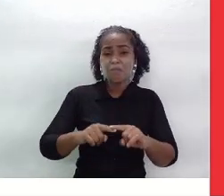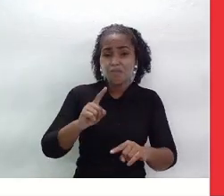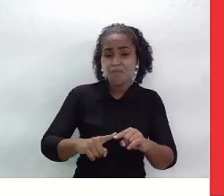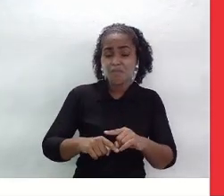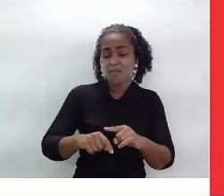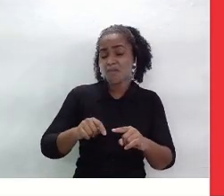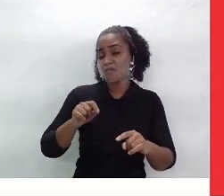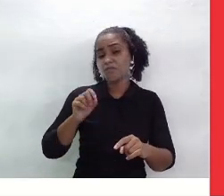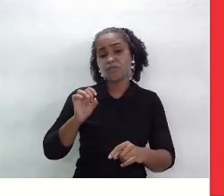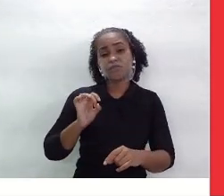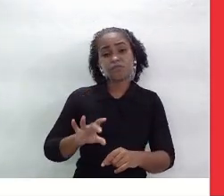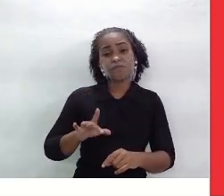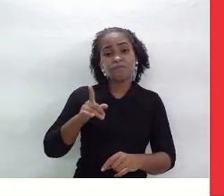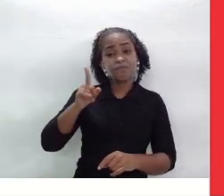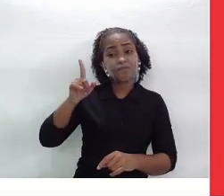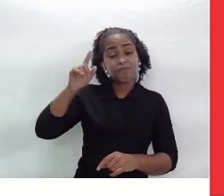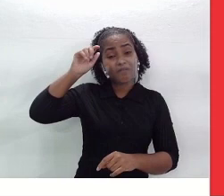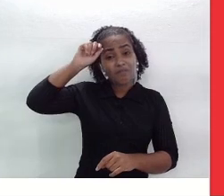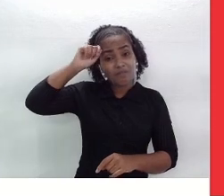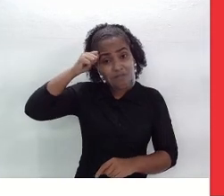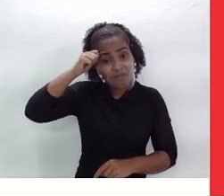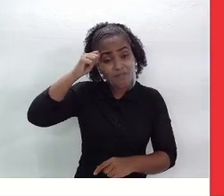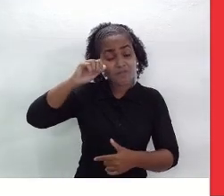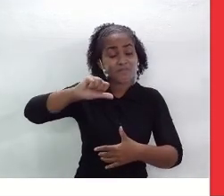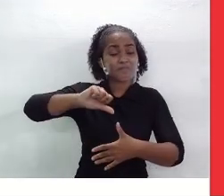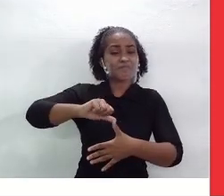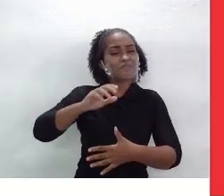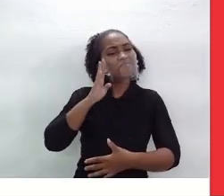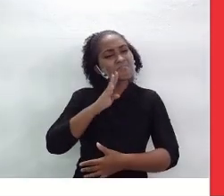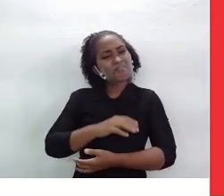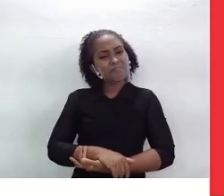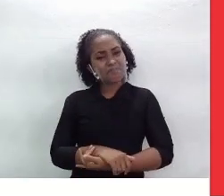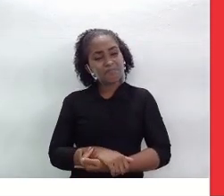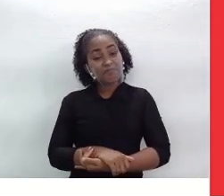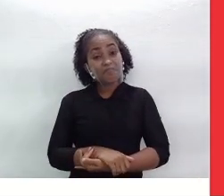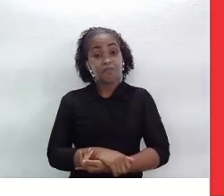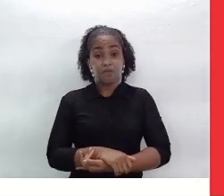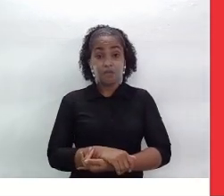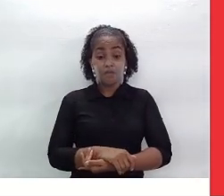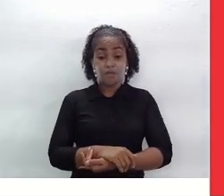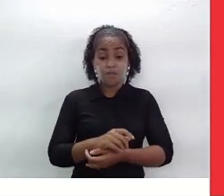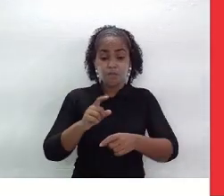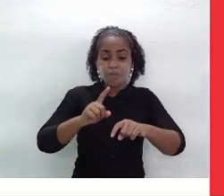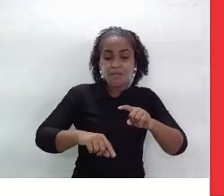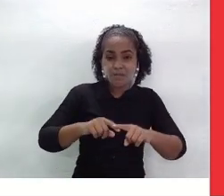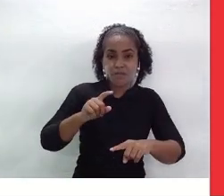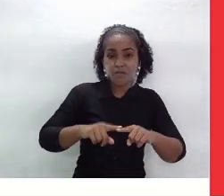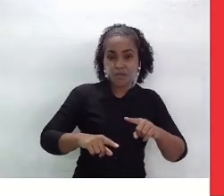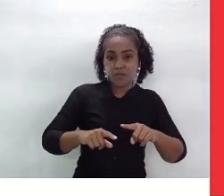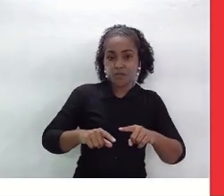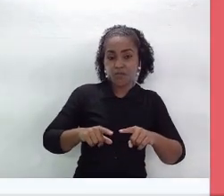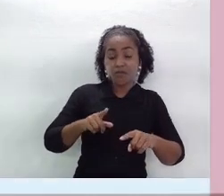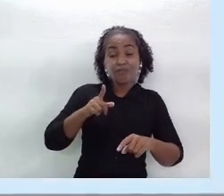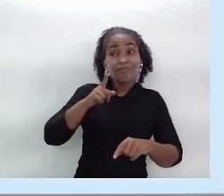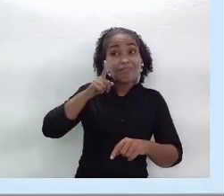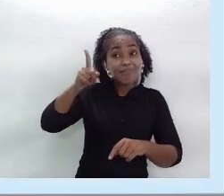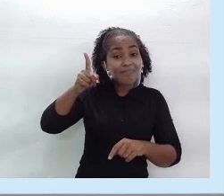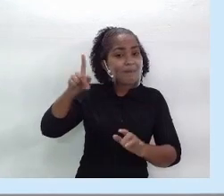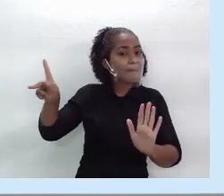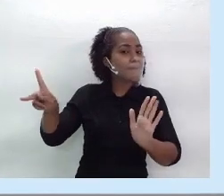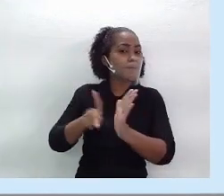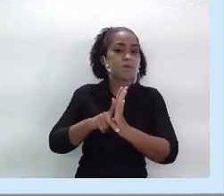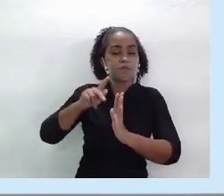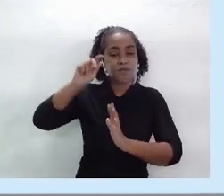na África e na América do Sul. Vê que legal. Um fóssil que é encontrado apenas lá na